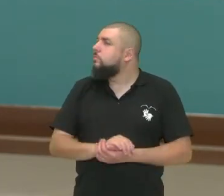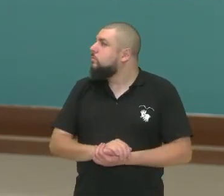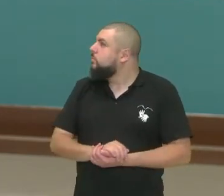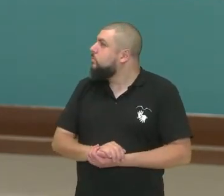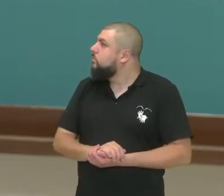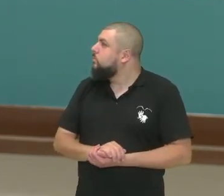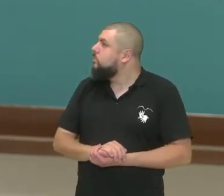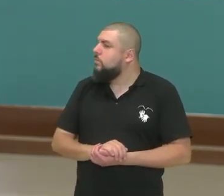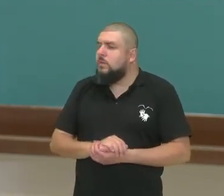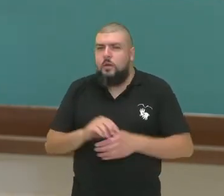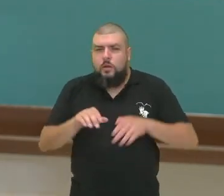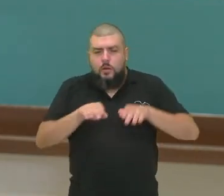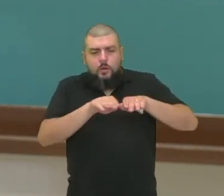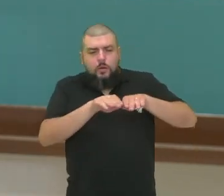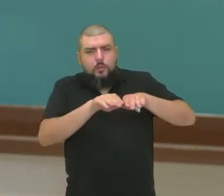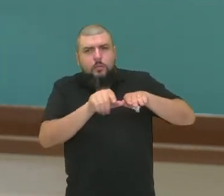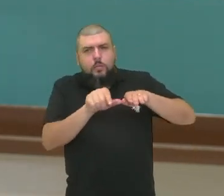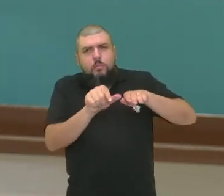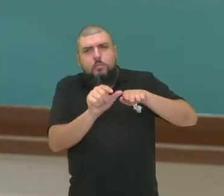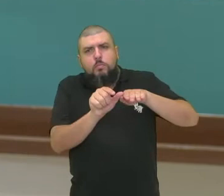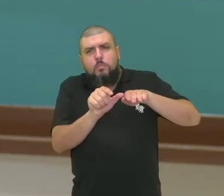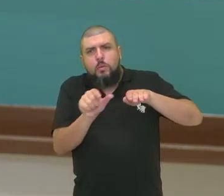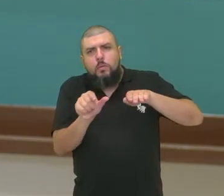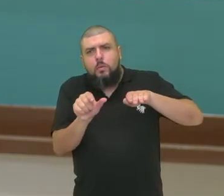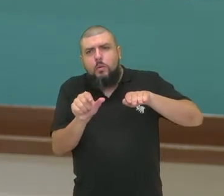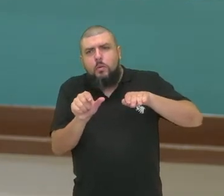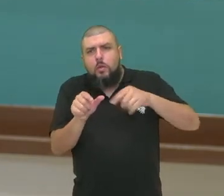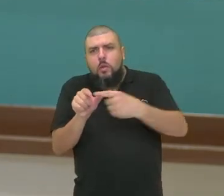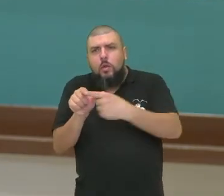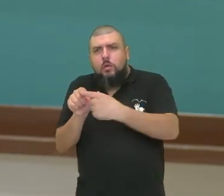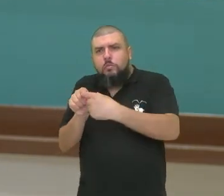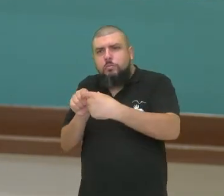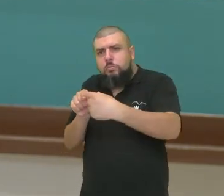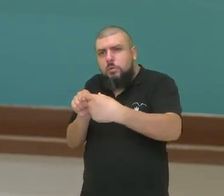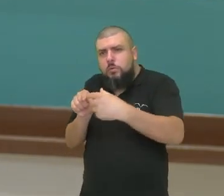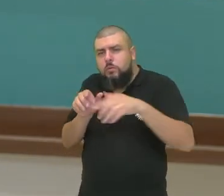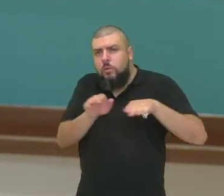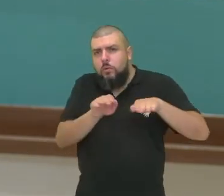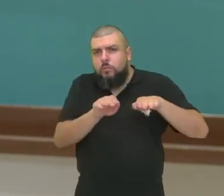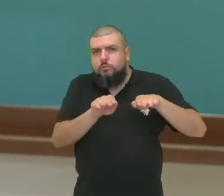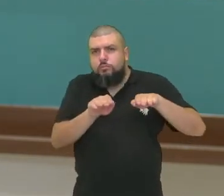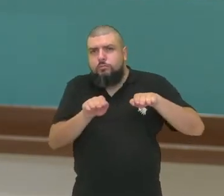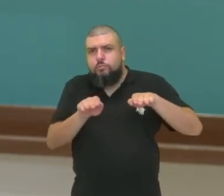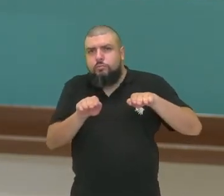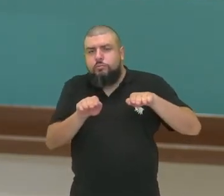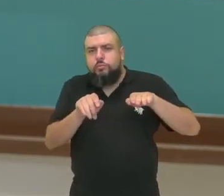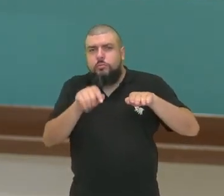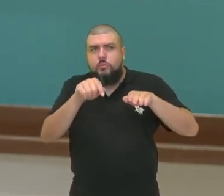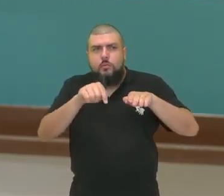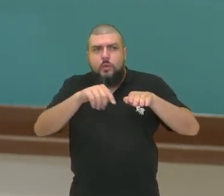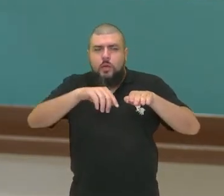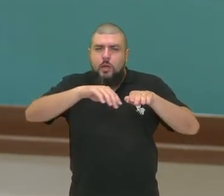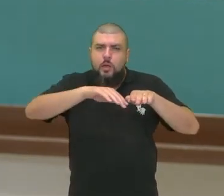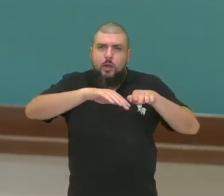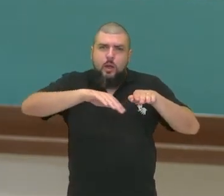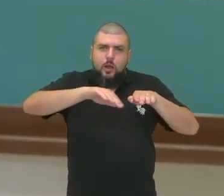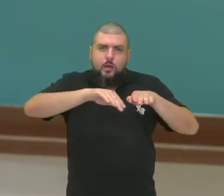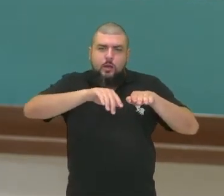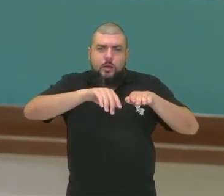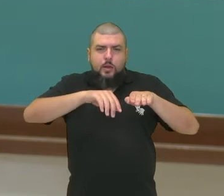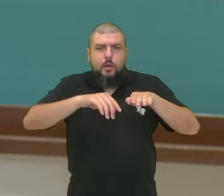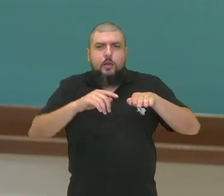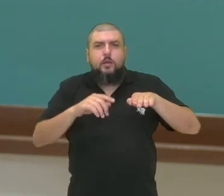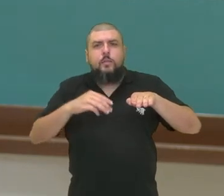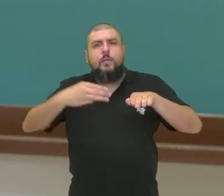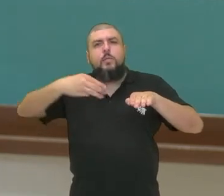essa separação do restante da África. Olha só. Formado, então, na época, né, que ocorreu na separação das placas tectônicas, né, e isso está se